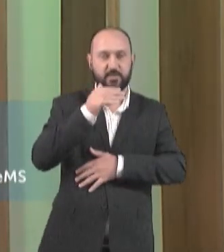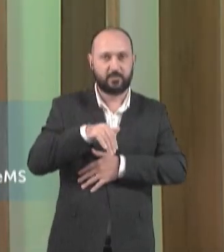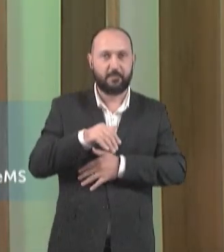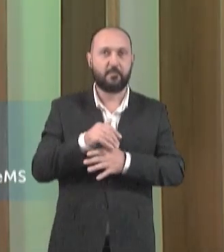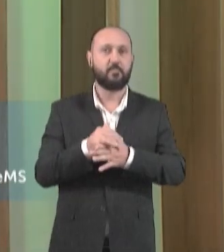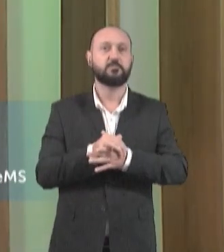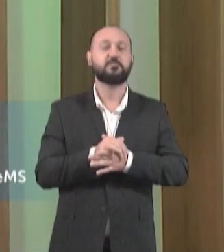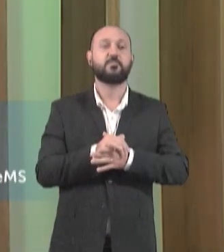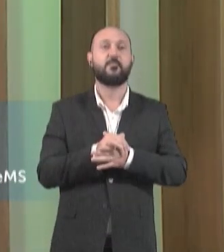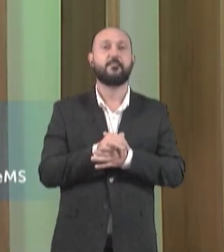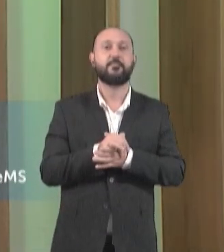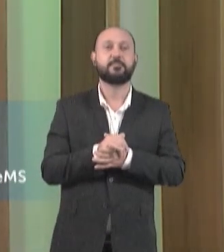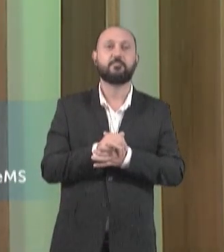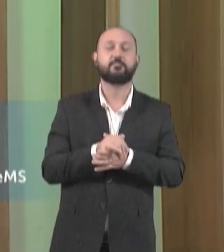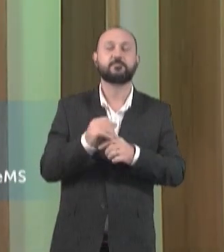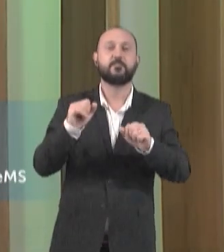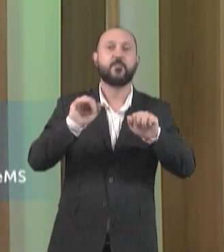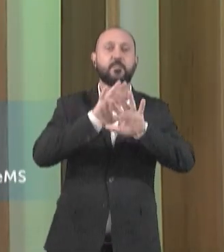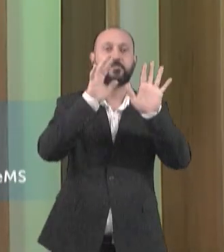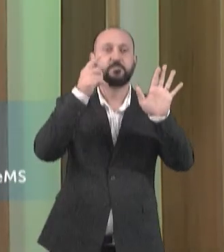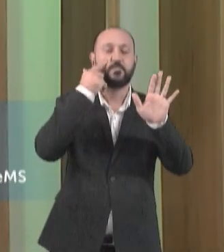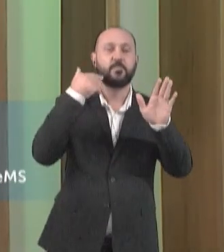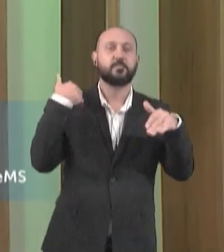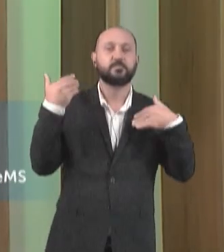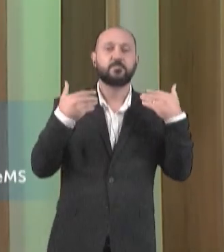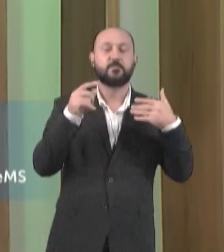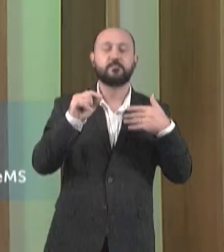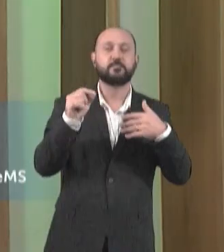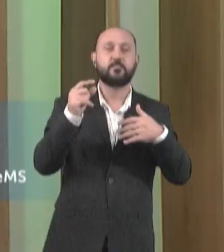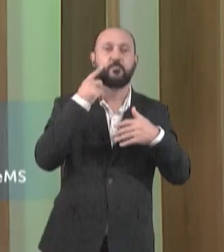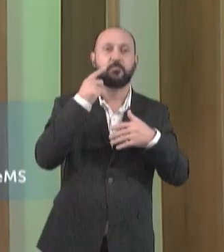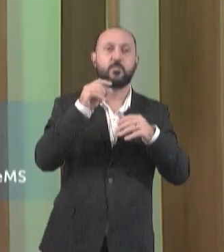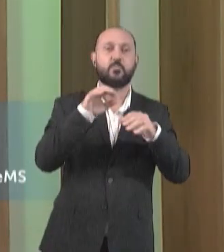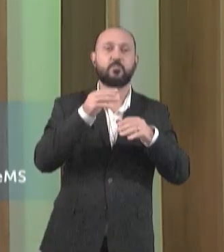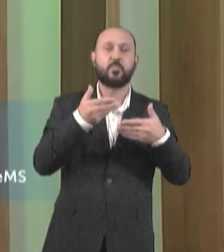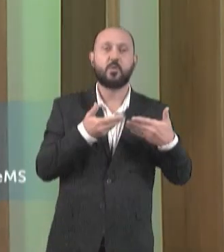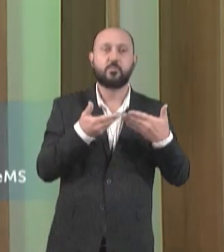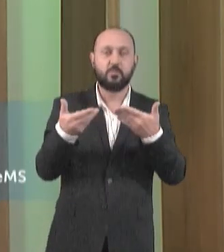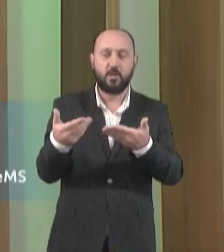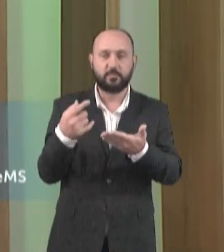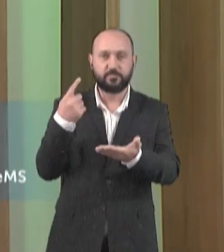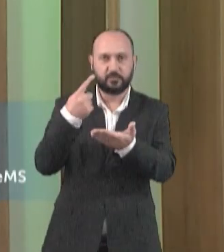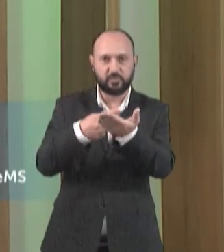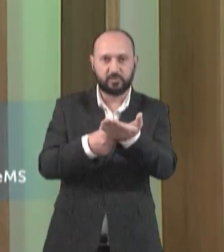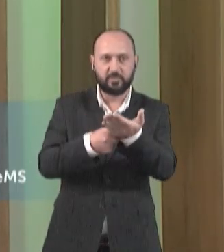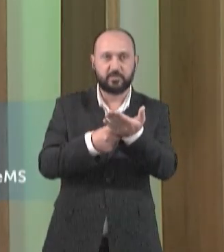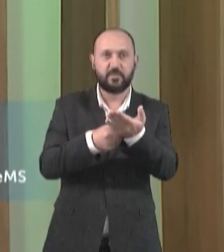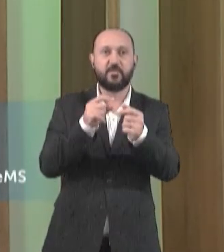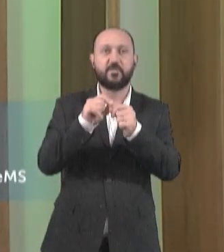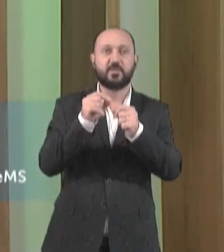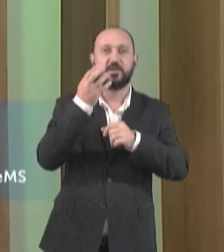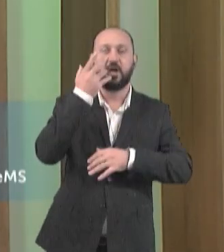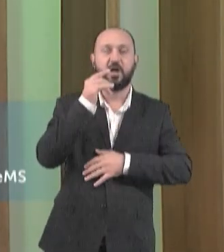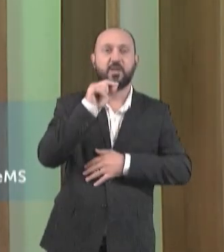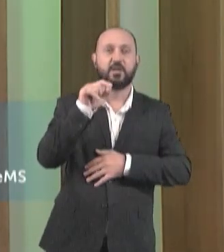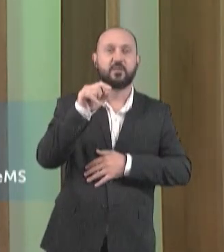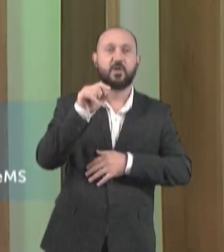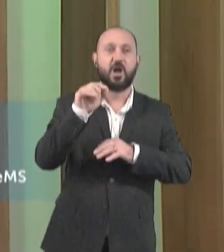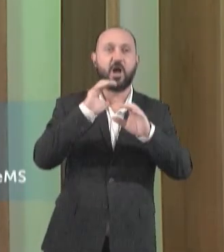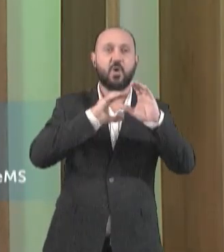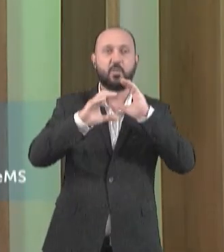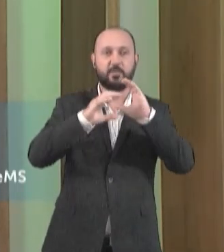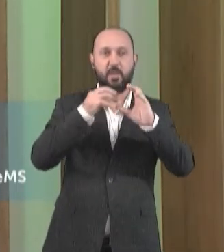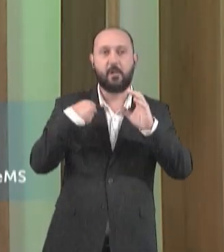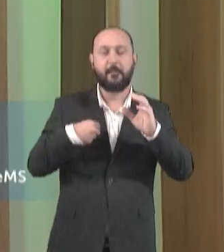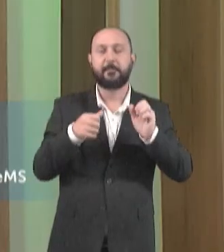crianças. Então, para deixar claro que a visita acontece por meio de cerimonial, que marca e leva as crianças, a